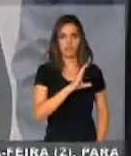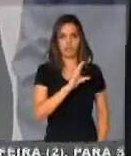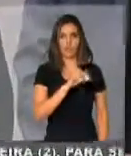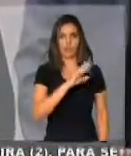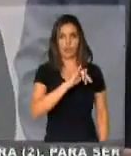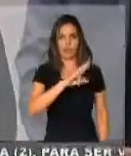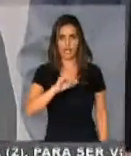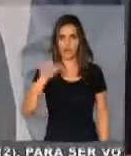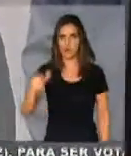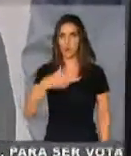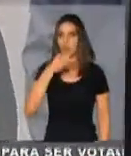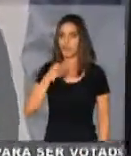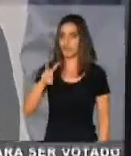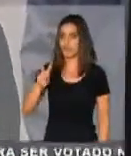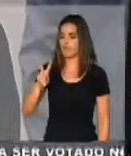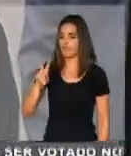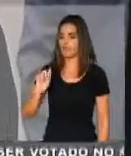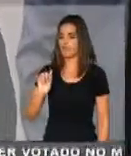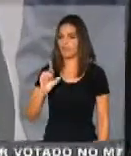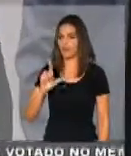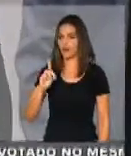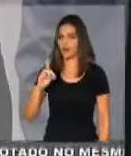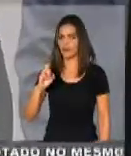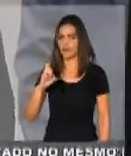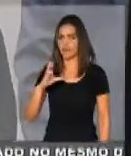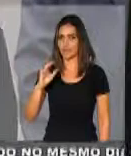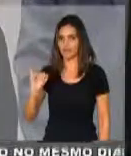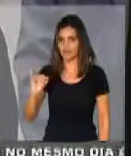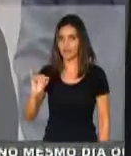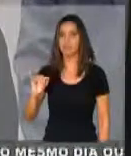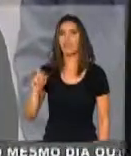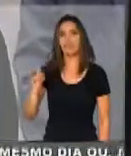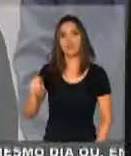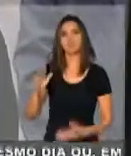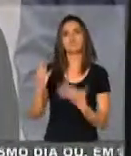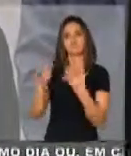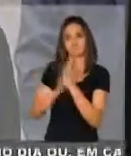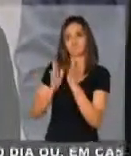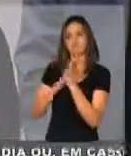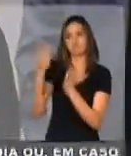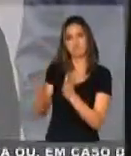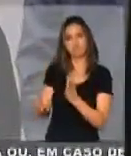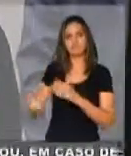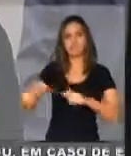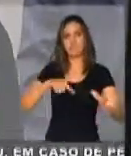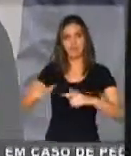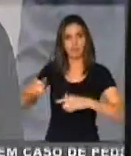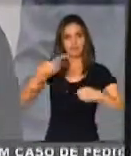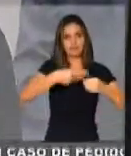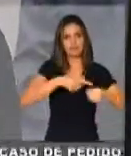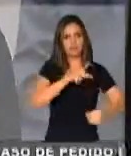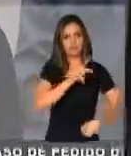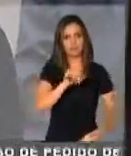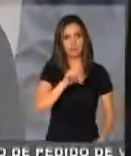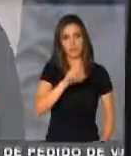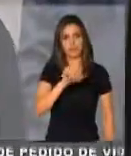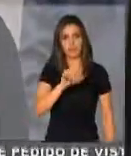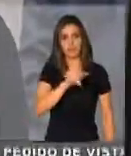Valdeci Cavalcante, pela iniciativa e pelo trabalho, não só em Piripiri, mas em